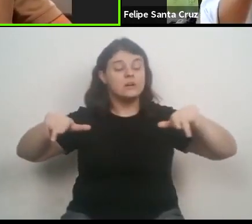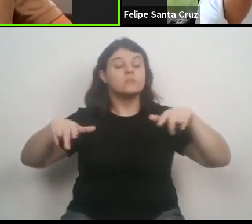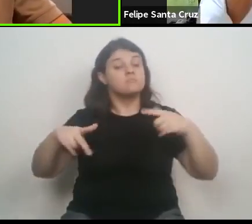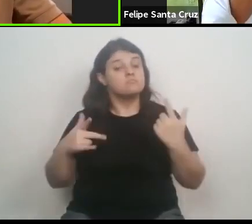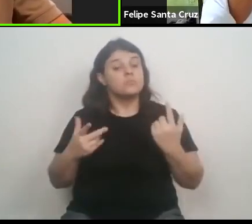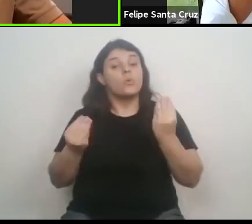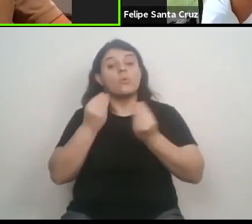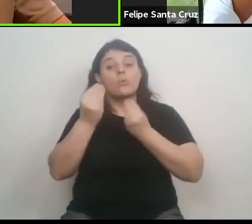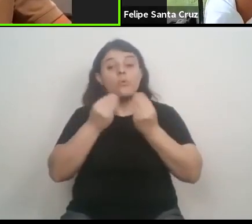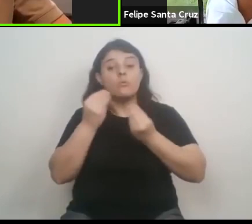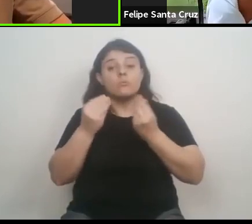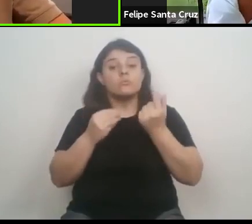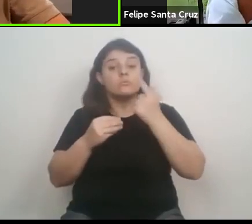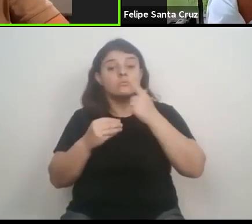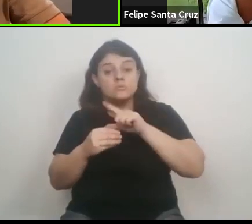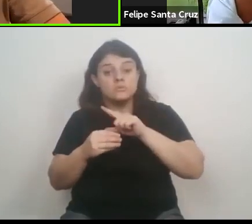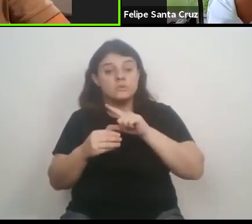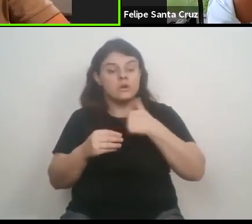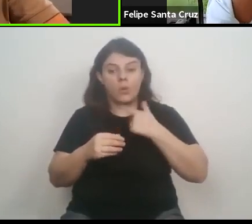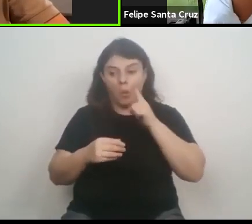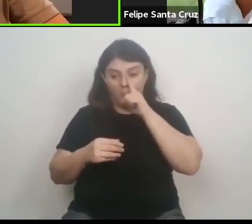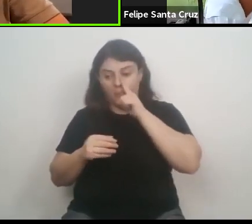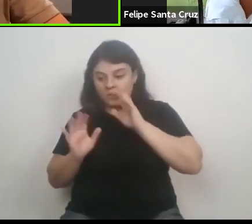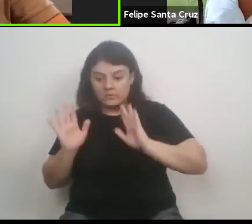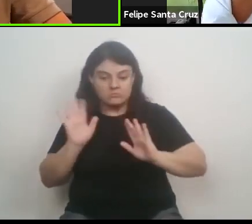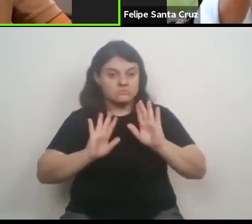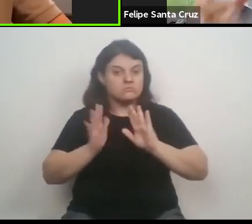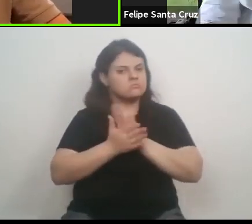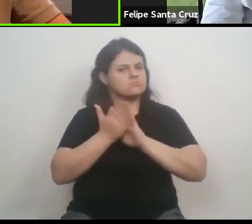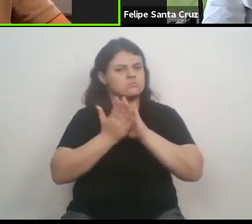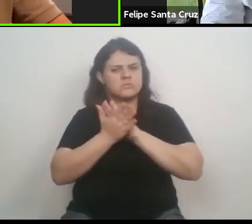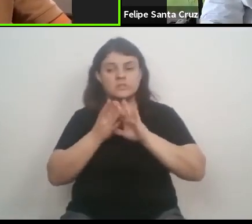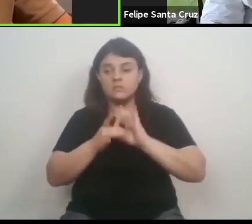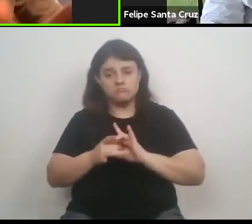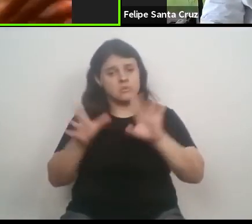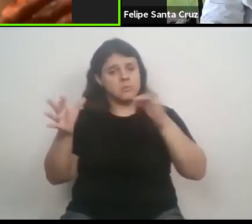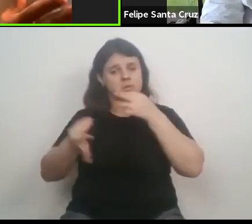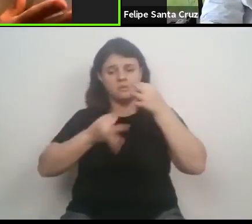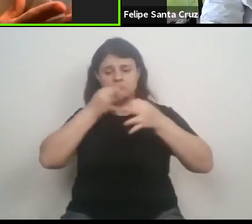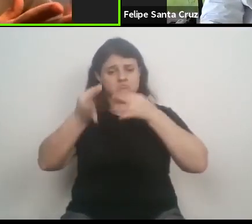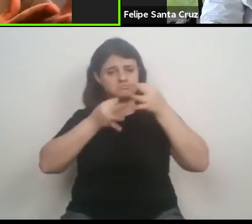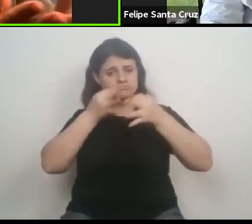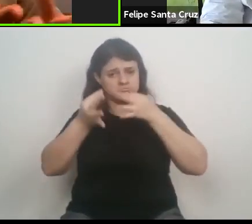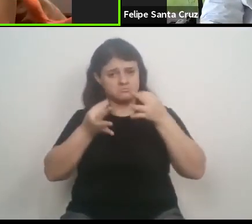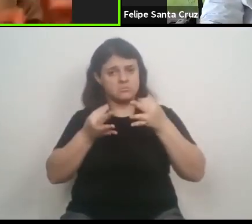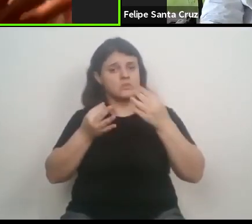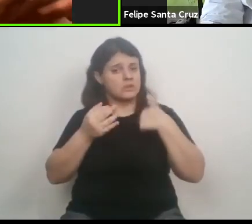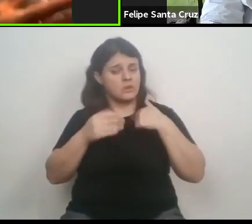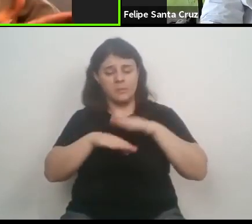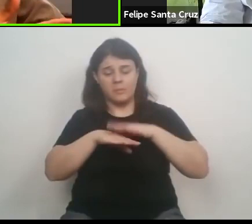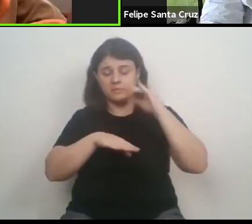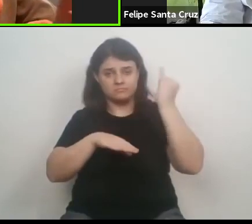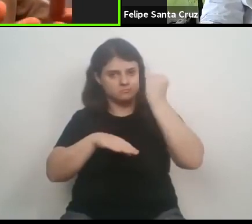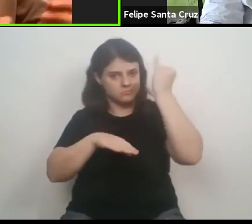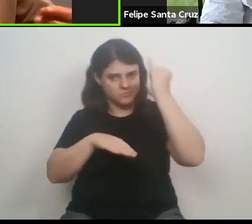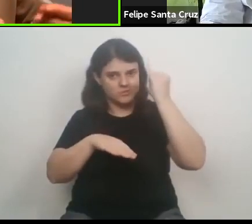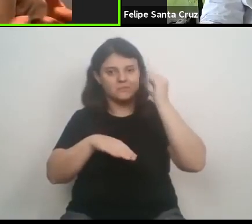sem correr qualquer risco em relação à liberdade de expressão, que esse é o bem maior que tem que